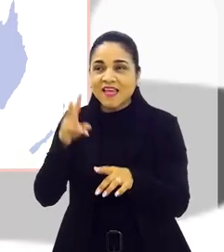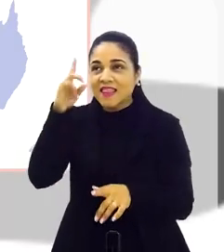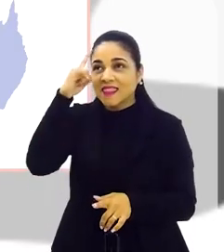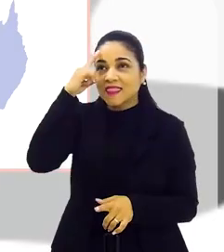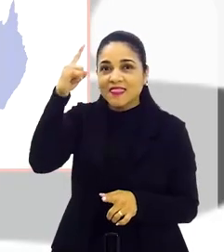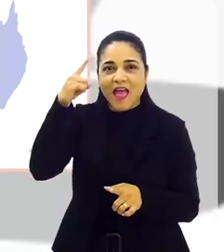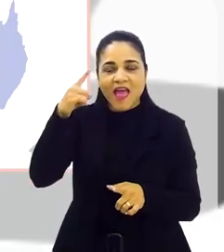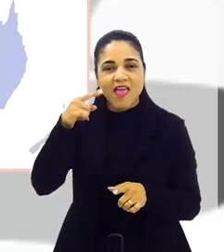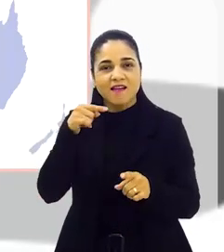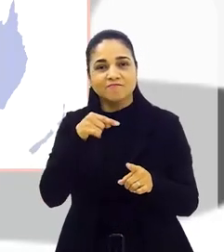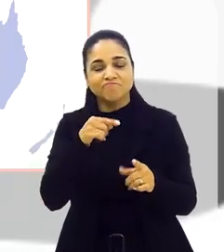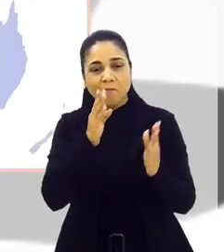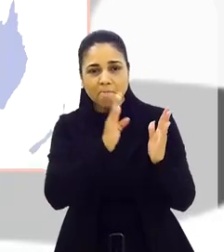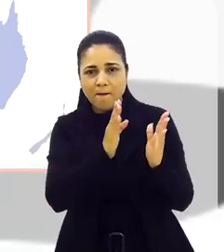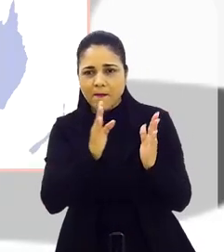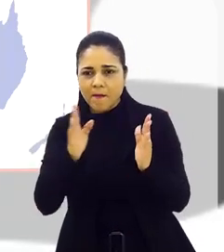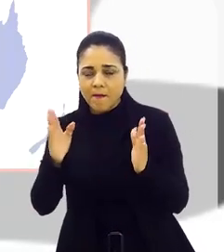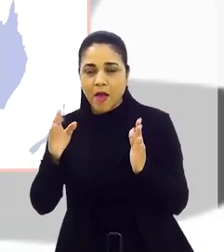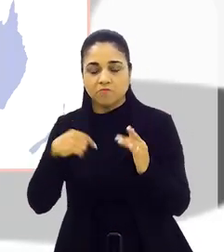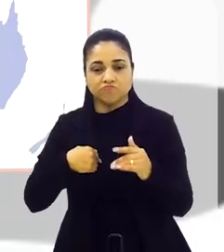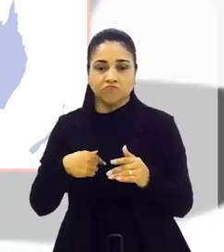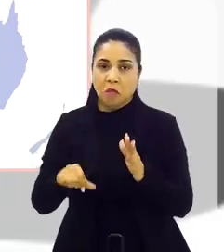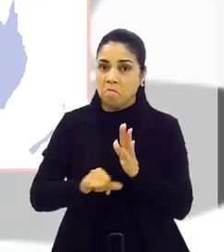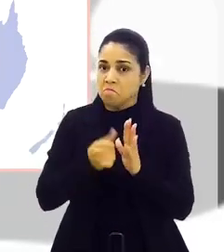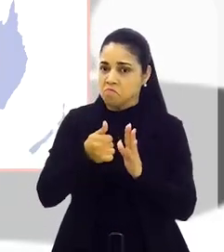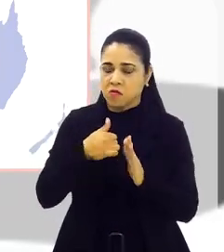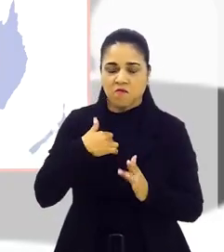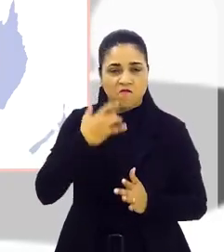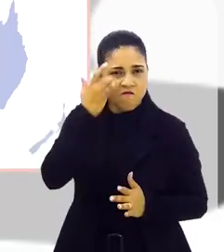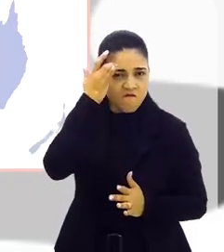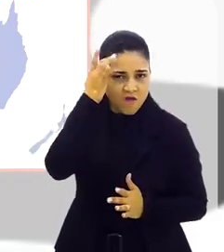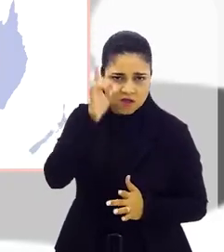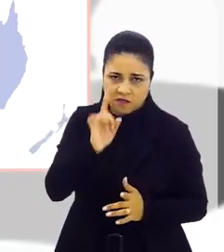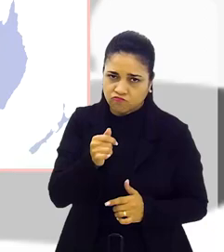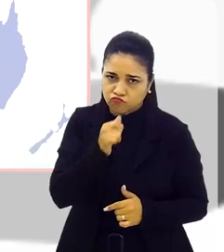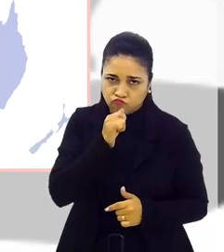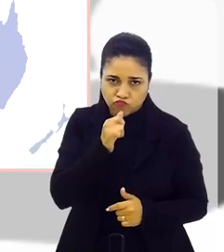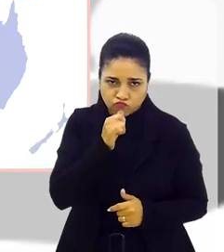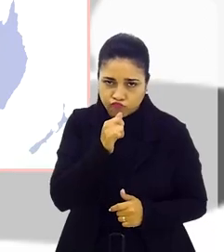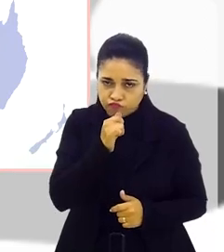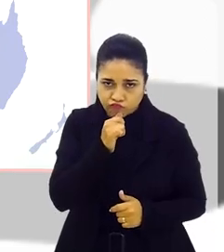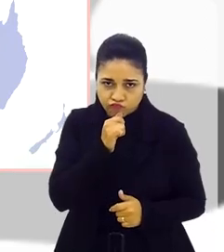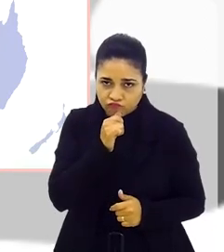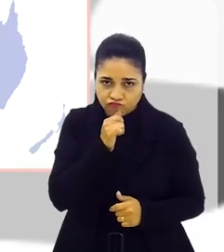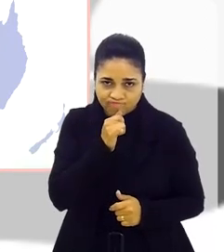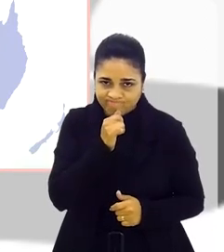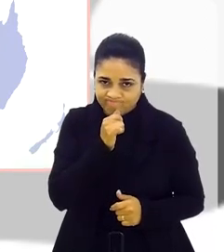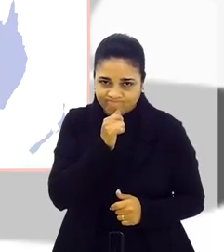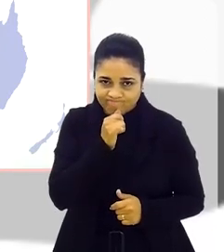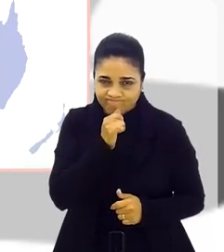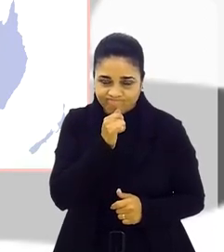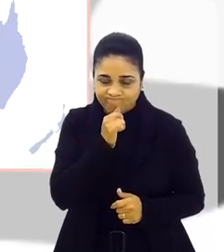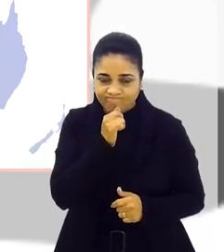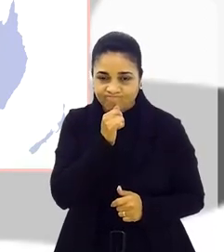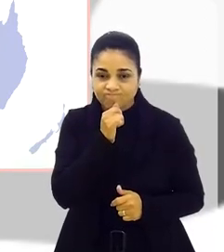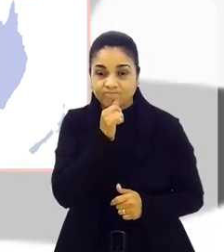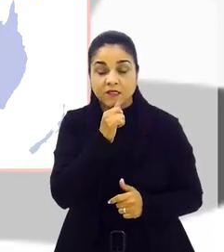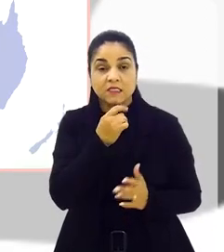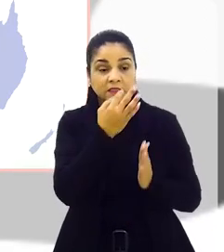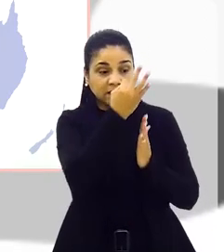sensacionais, que sequência de ideias. Primeiro, eles não têm a facilidade, né, na